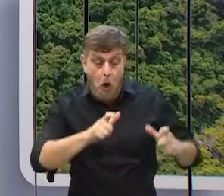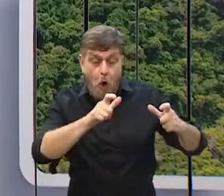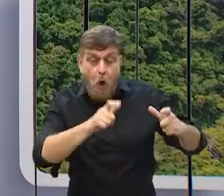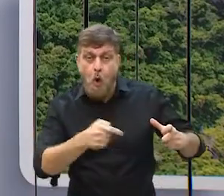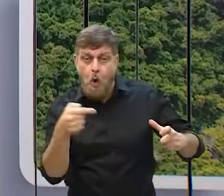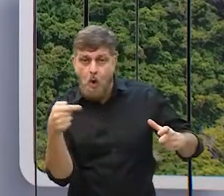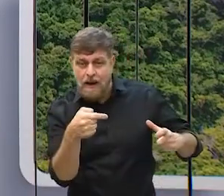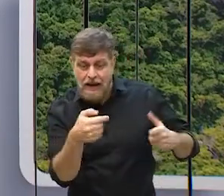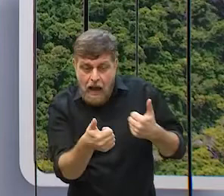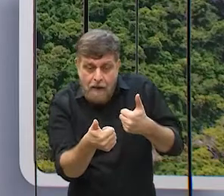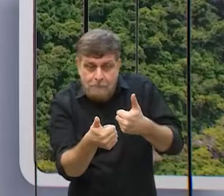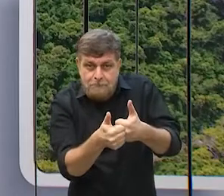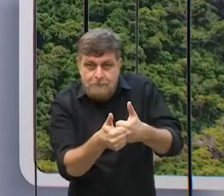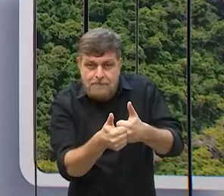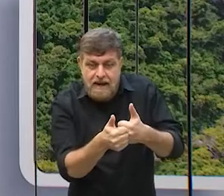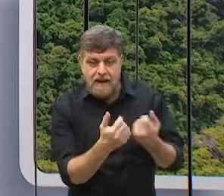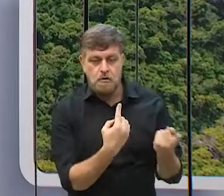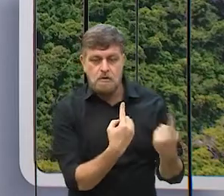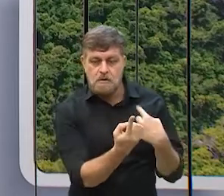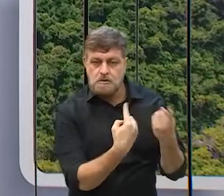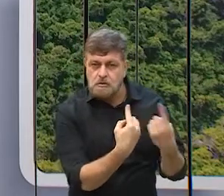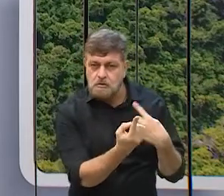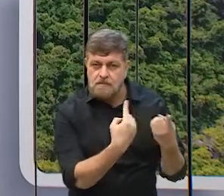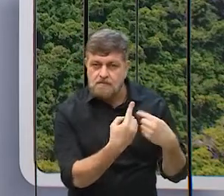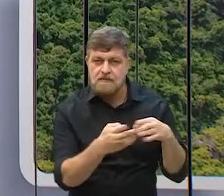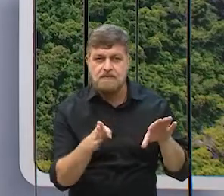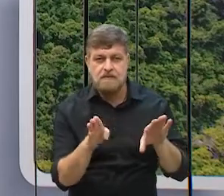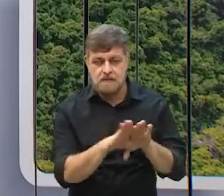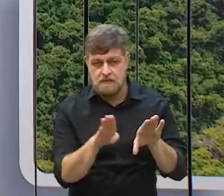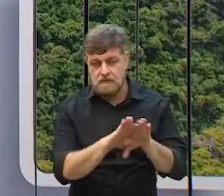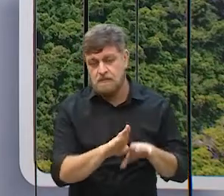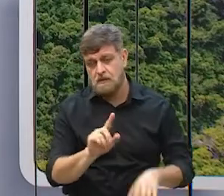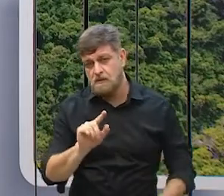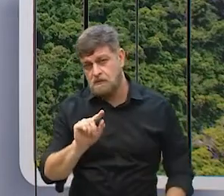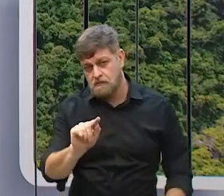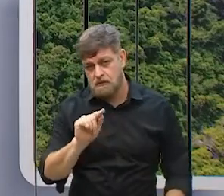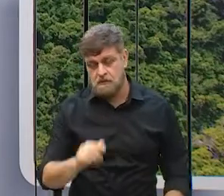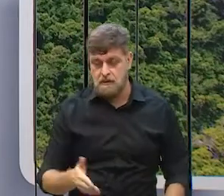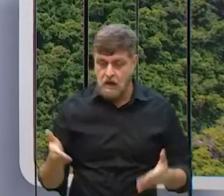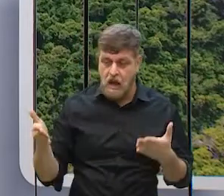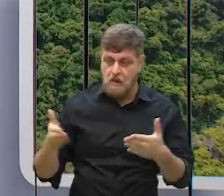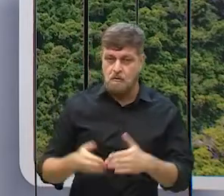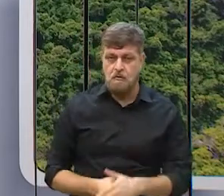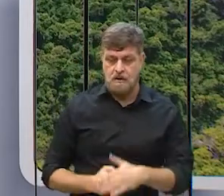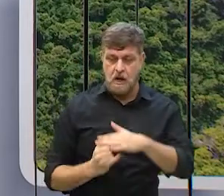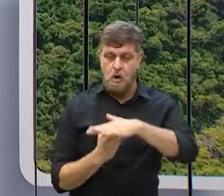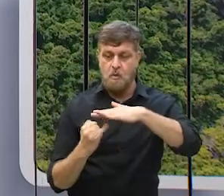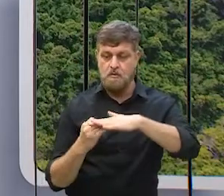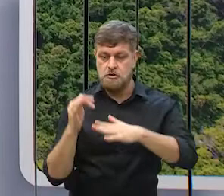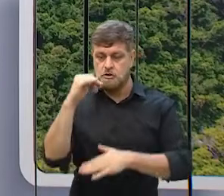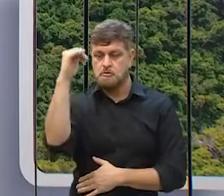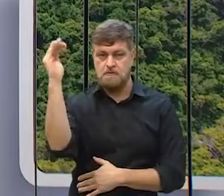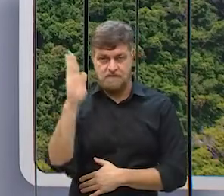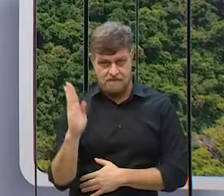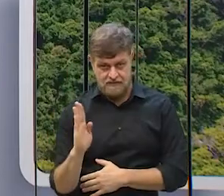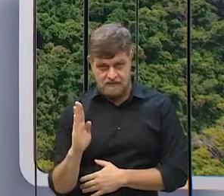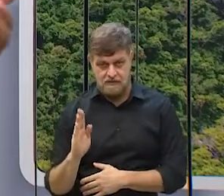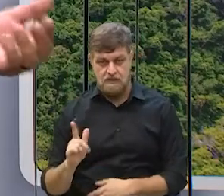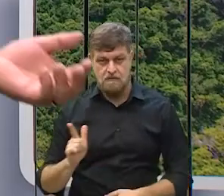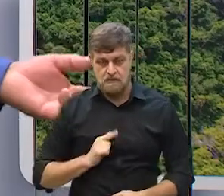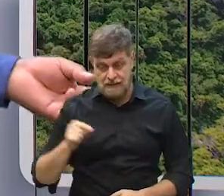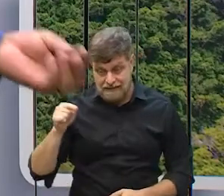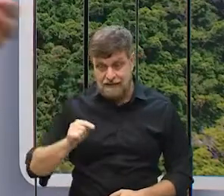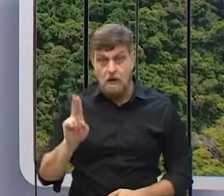localização, proximidades com as rodovias, né? E agora com o Instituto Federal ali também, porque não a gente ter